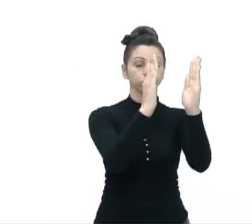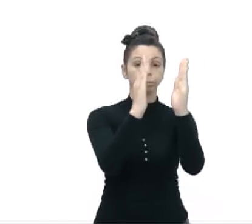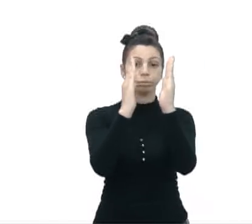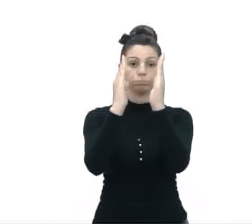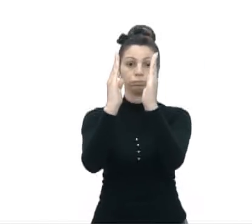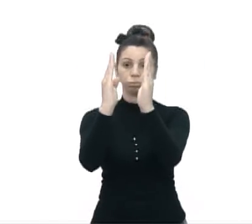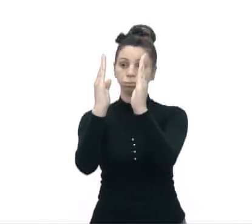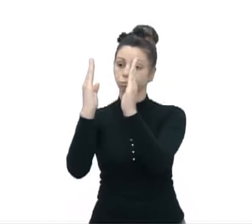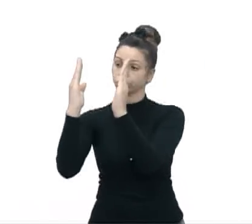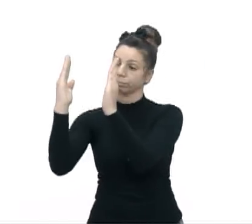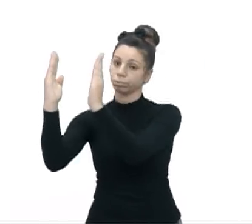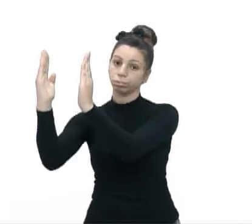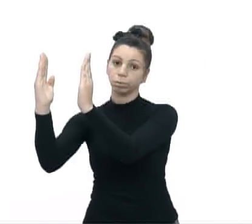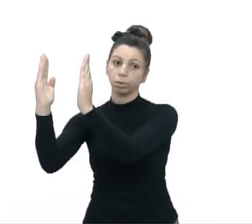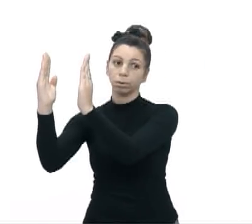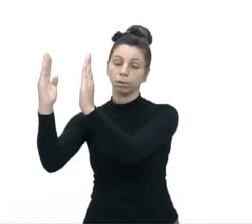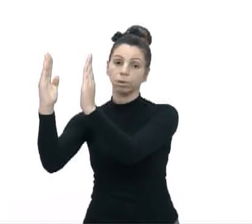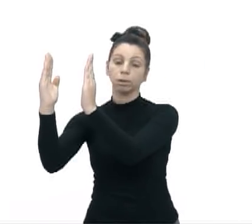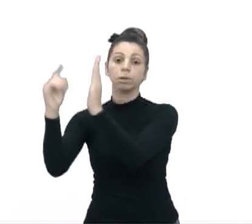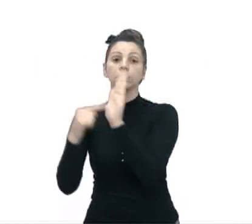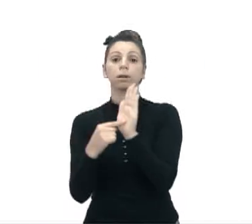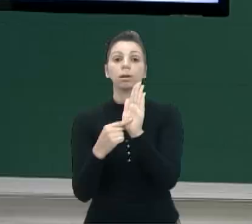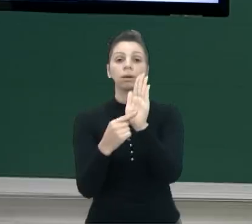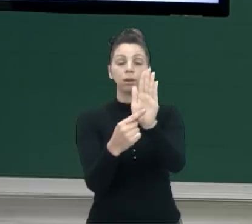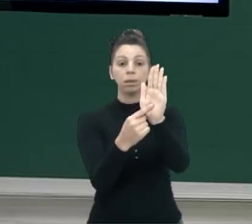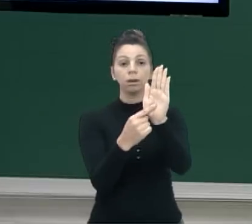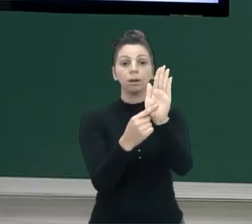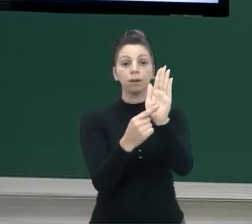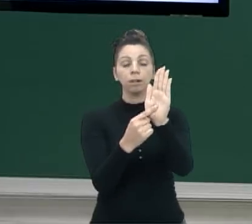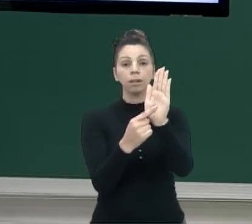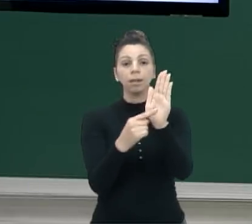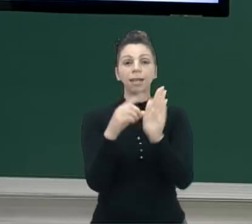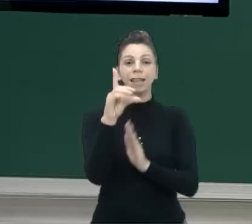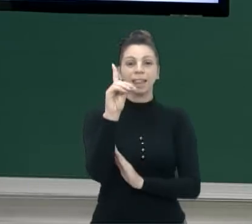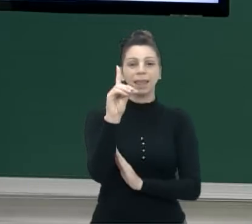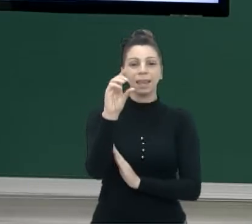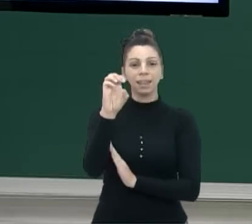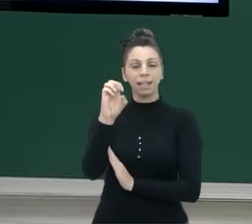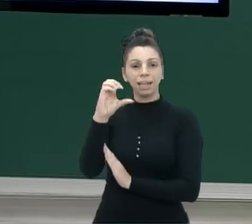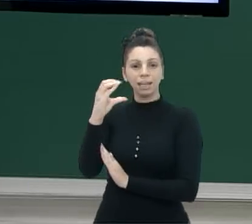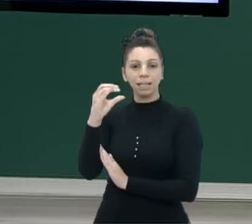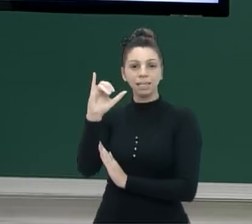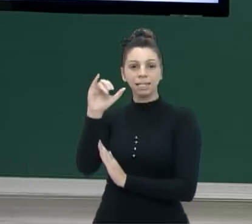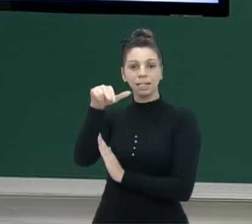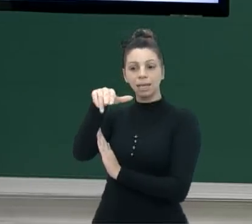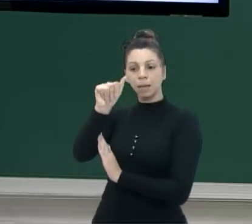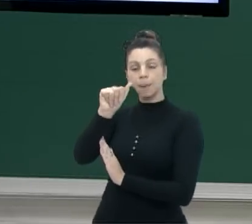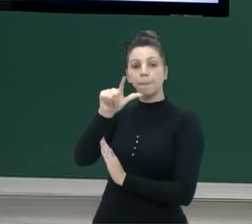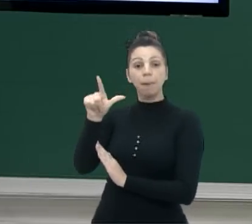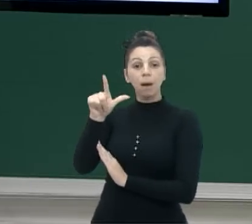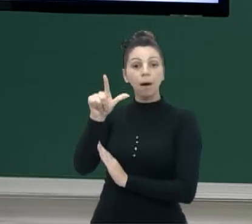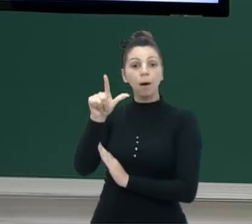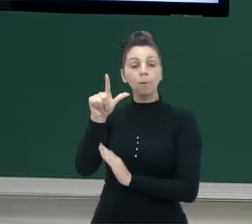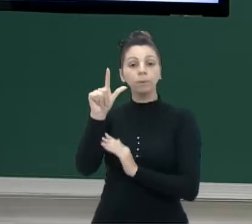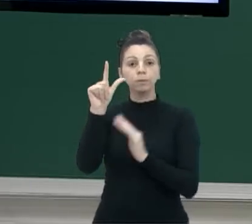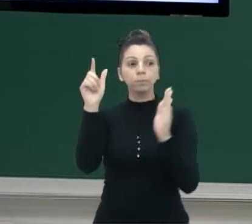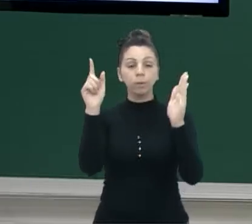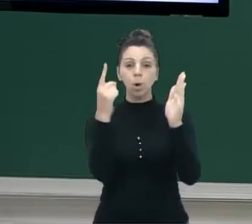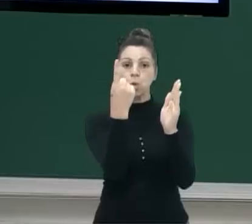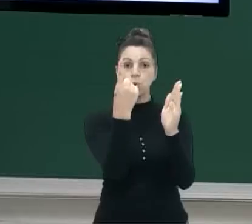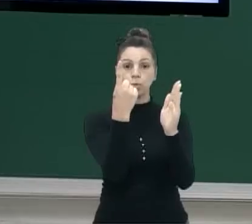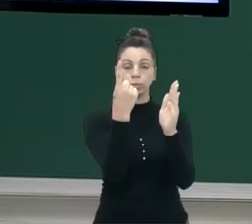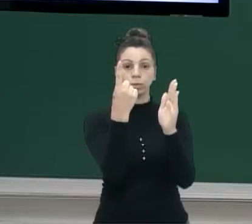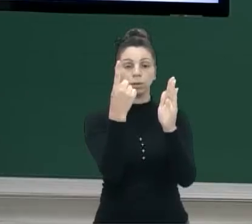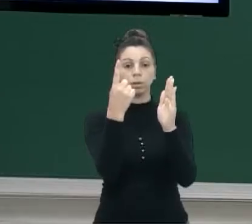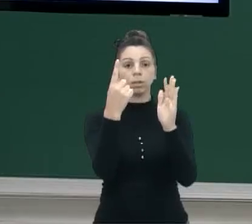a parte decimal, que representa partes menores do que o inteiro, né? É como se eu pegasse o 1